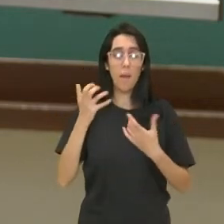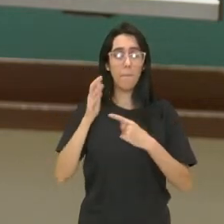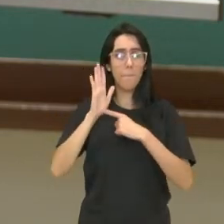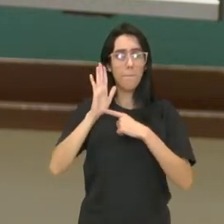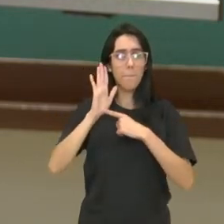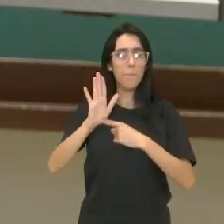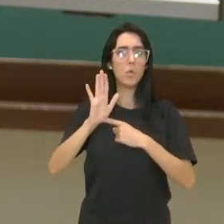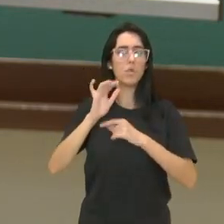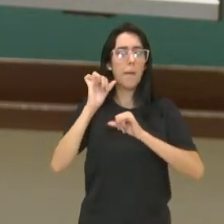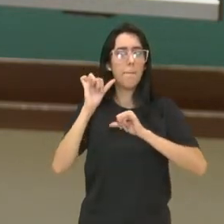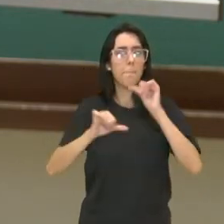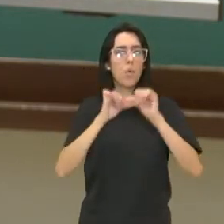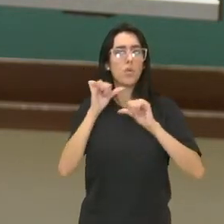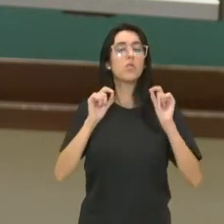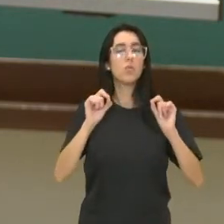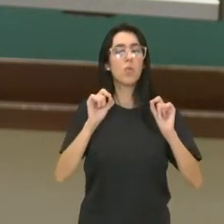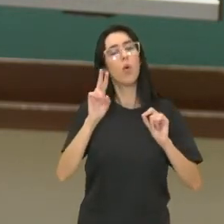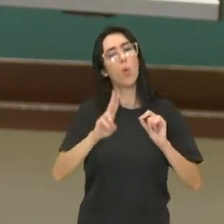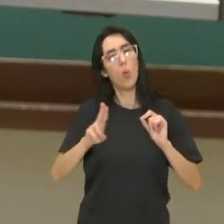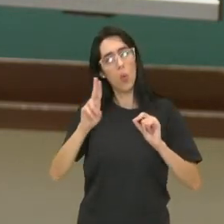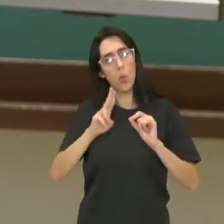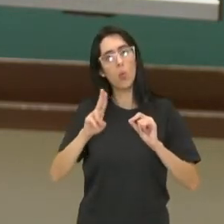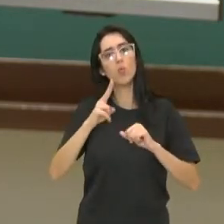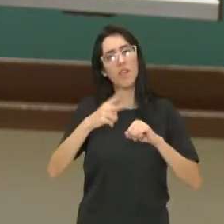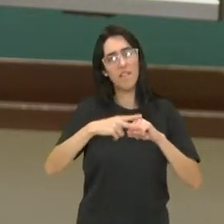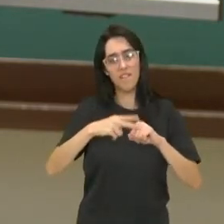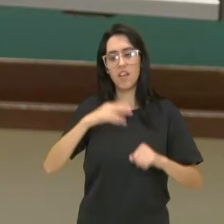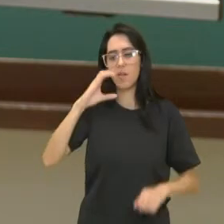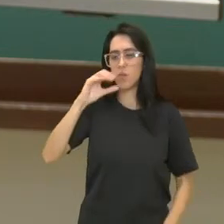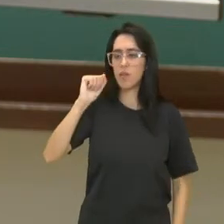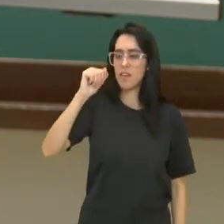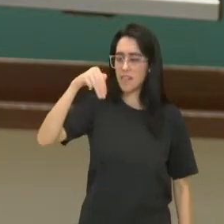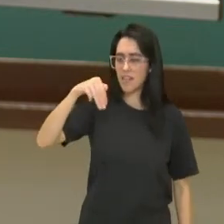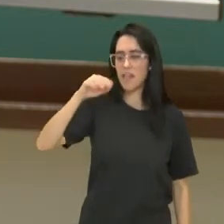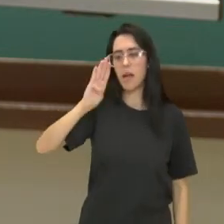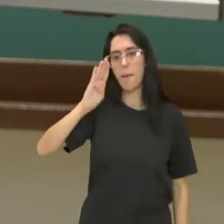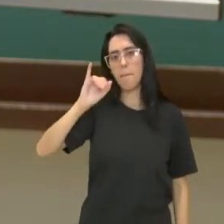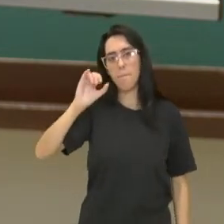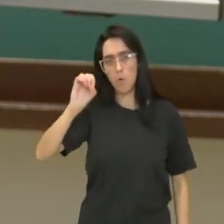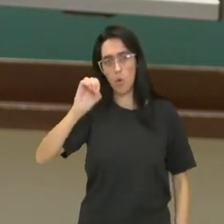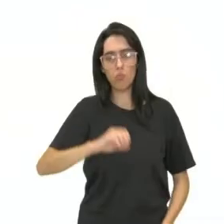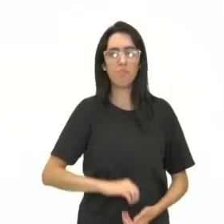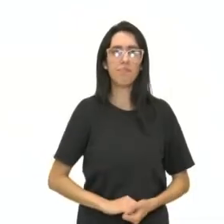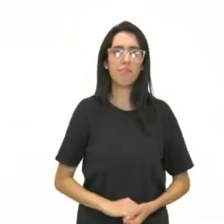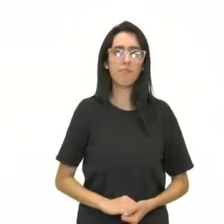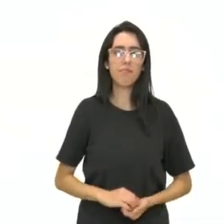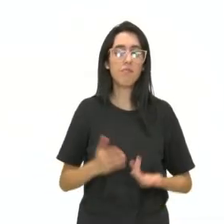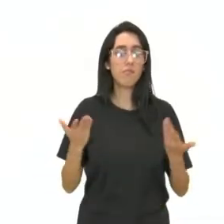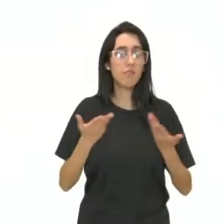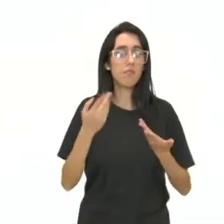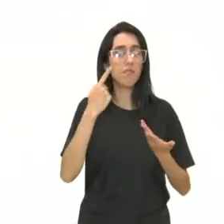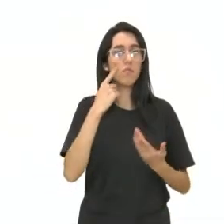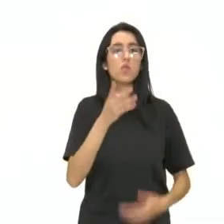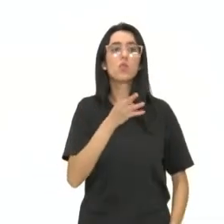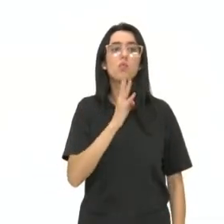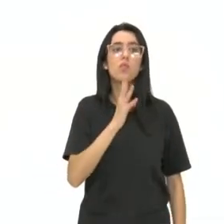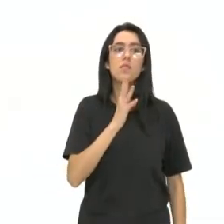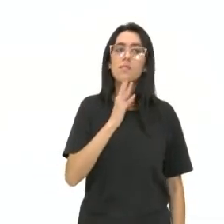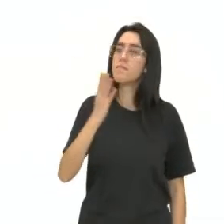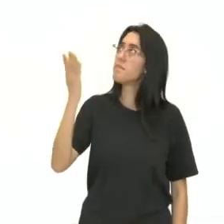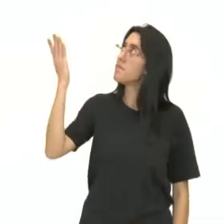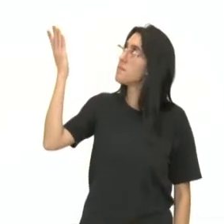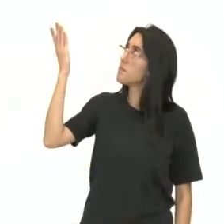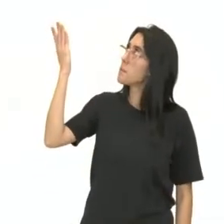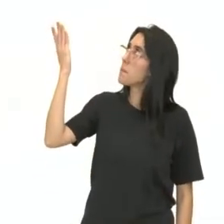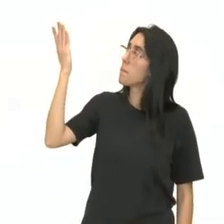essas mudanças, usamos os verbos de cambio, certo? Aqui, vamos a conhecerlos. Poner-se